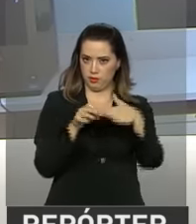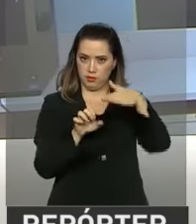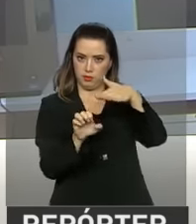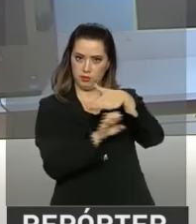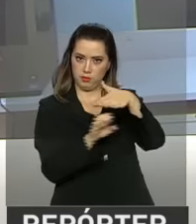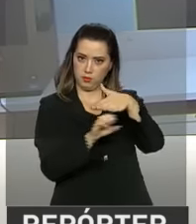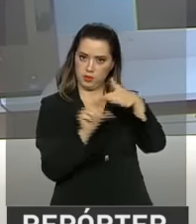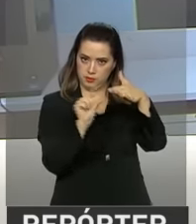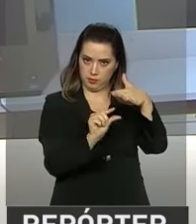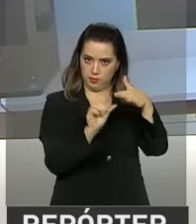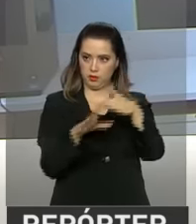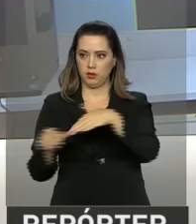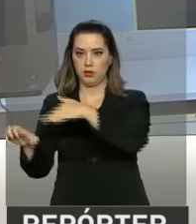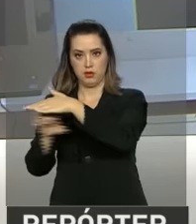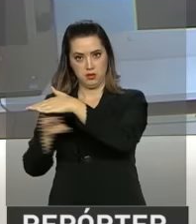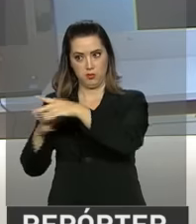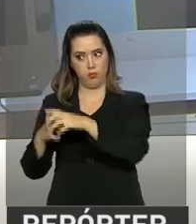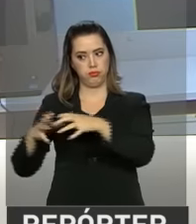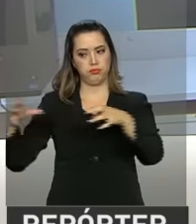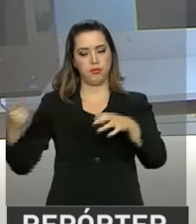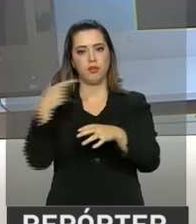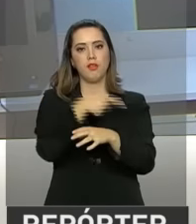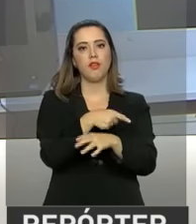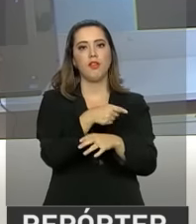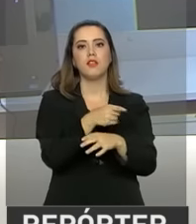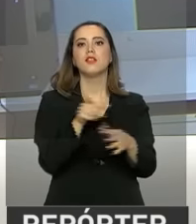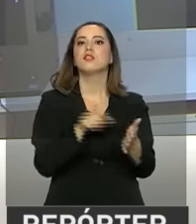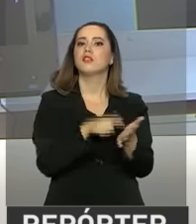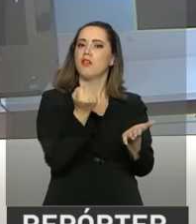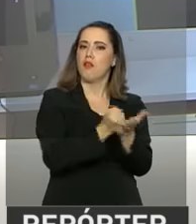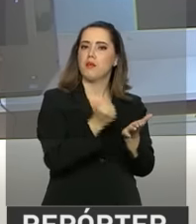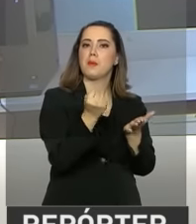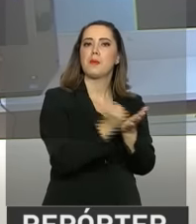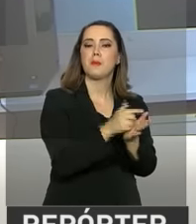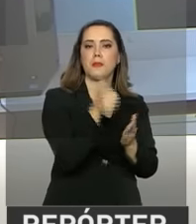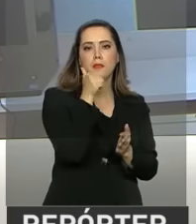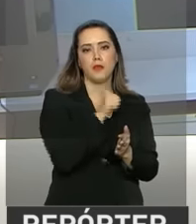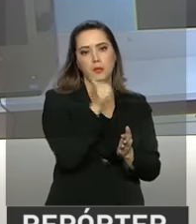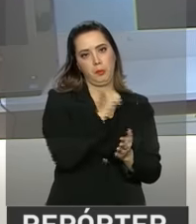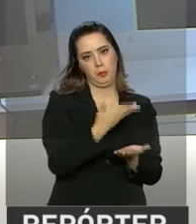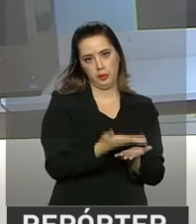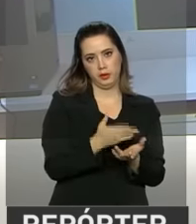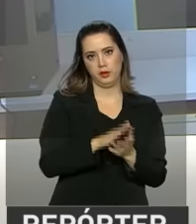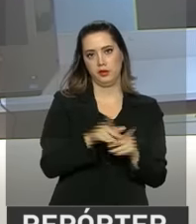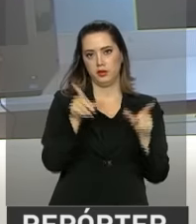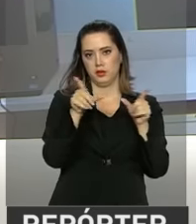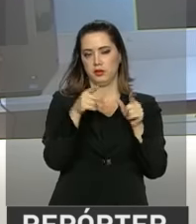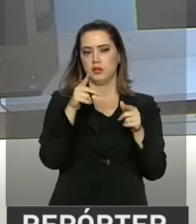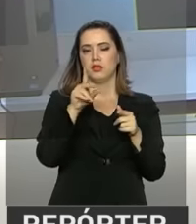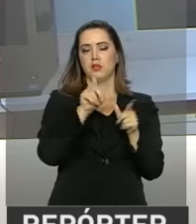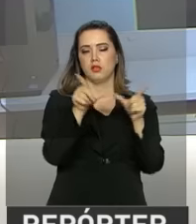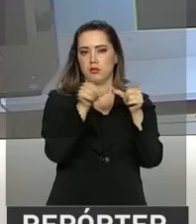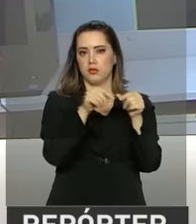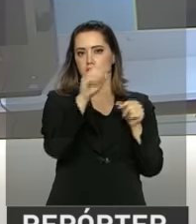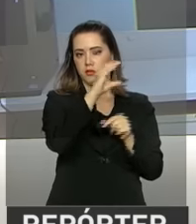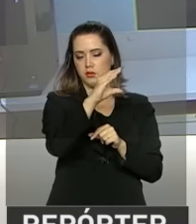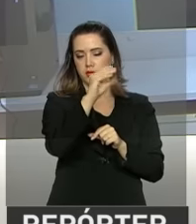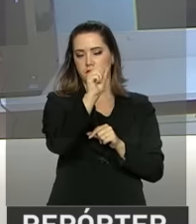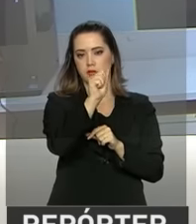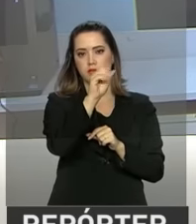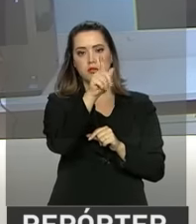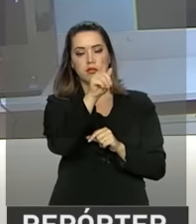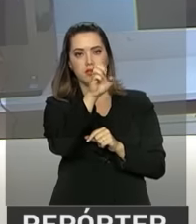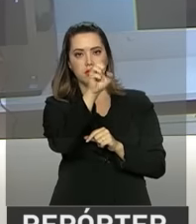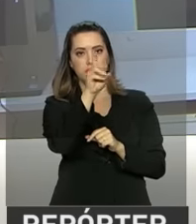empresas. É o que mostra o Cadastro Geral de Empregados e Desempregados, o CAGED. Das quase 7 milhões de mulheres que tiveram carteira